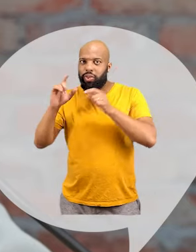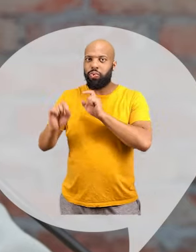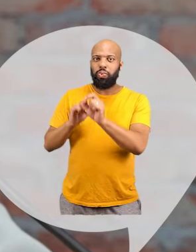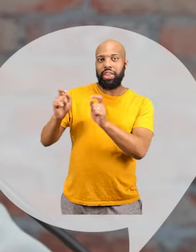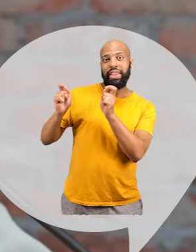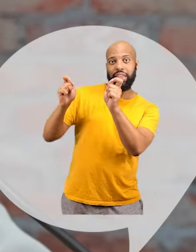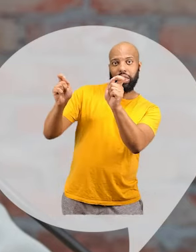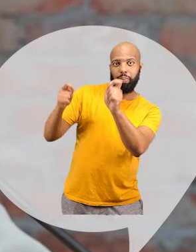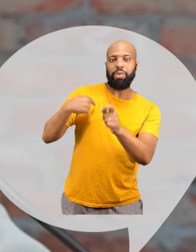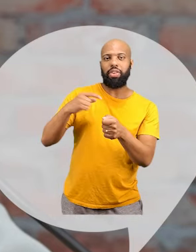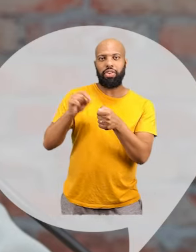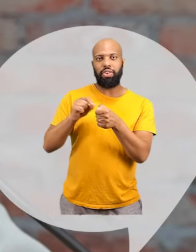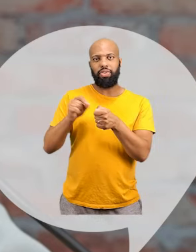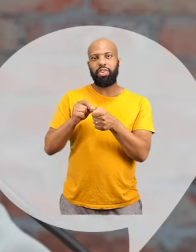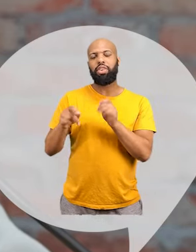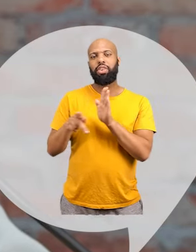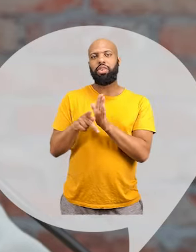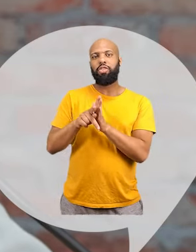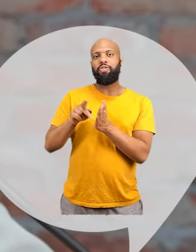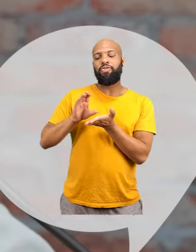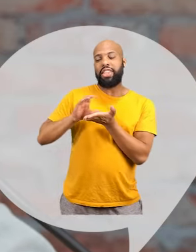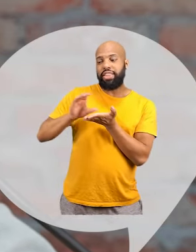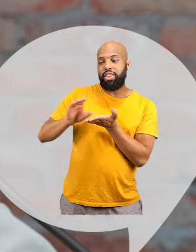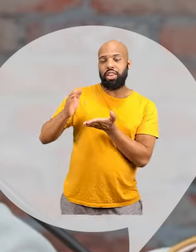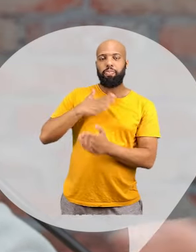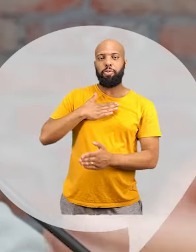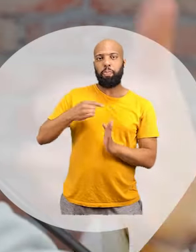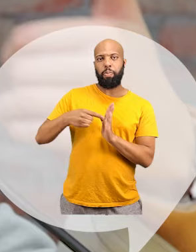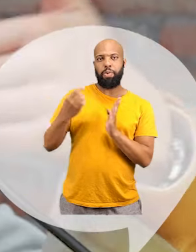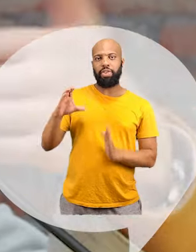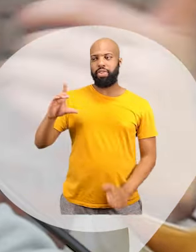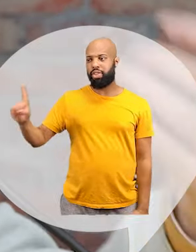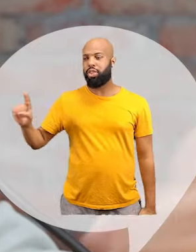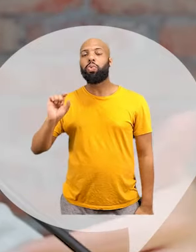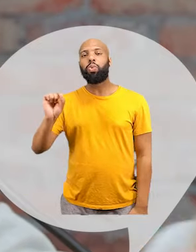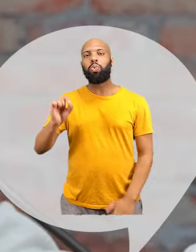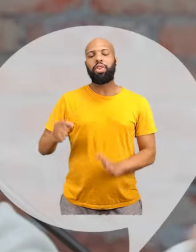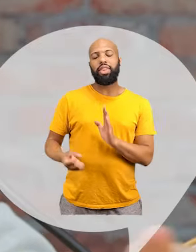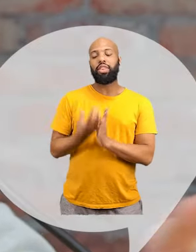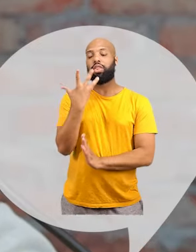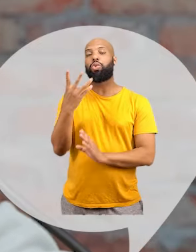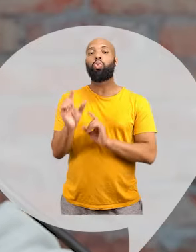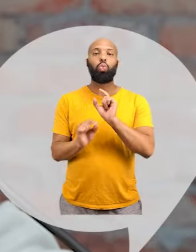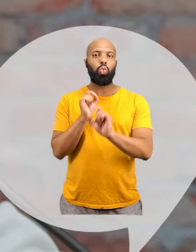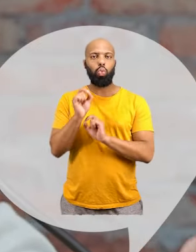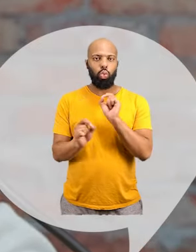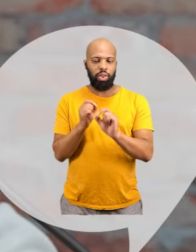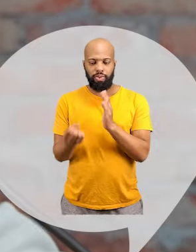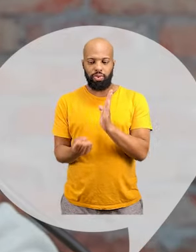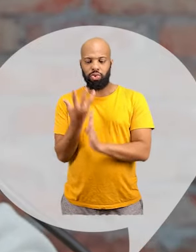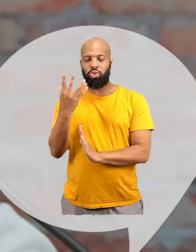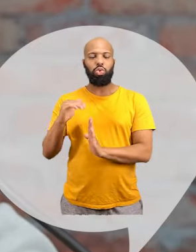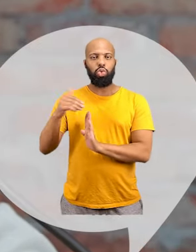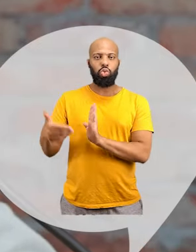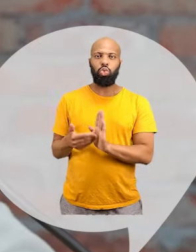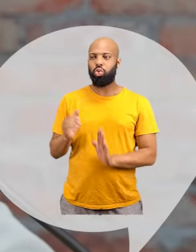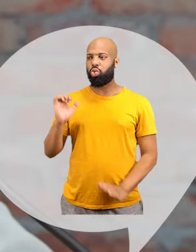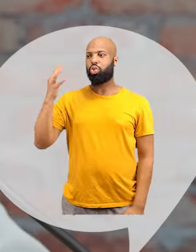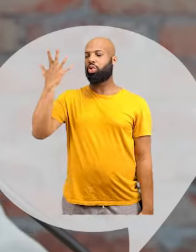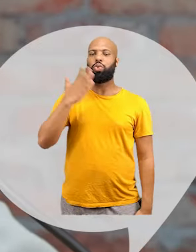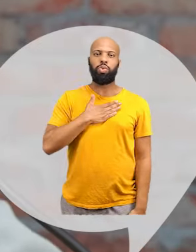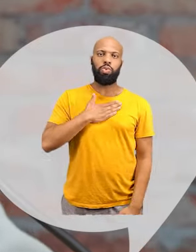a campanha que eu fiz para para financiar o meu primeiro disco e ele nasceu esse disco nasceu de tudo que aconteceu